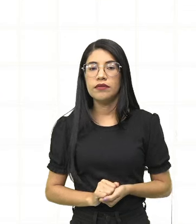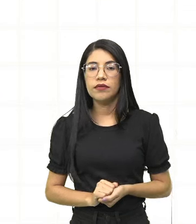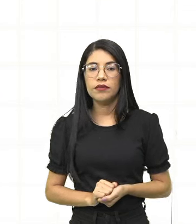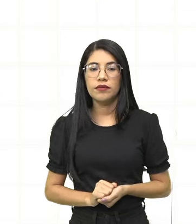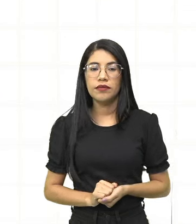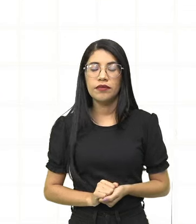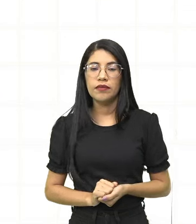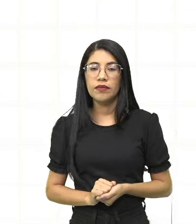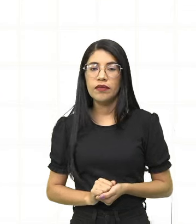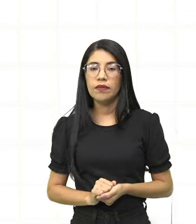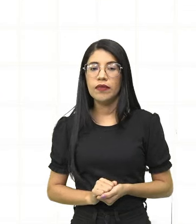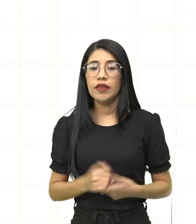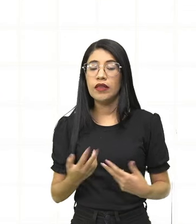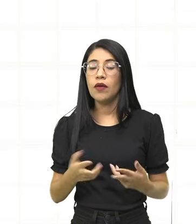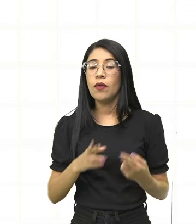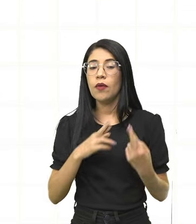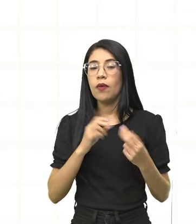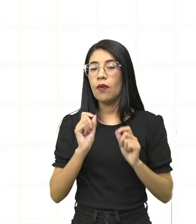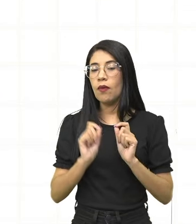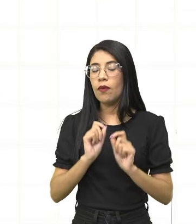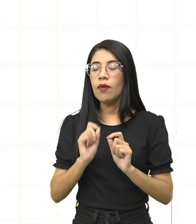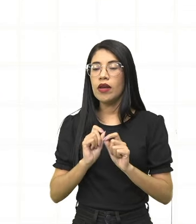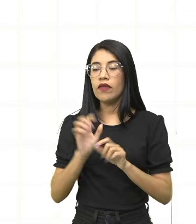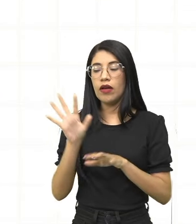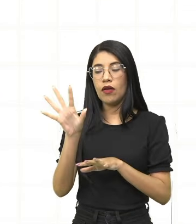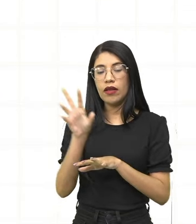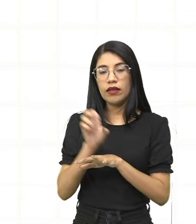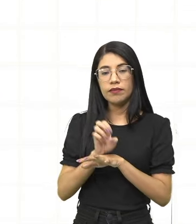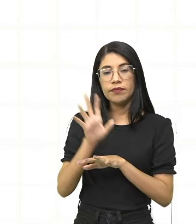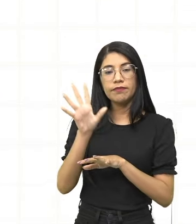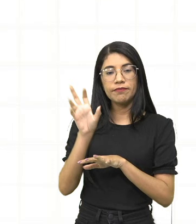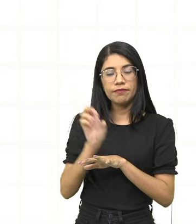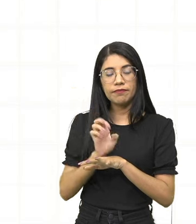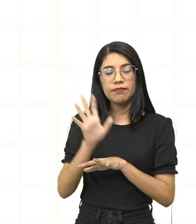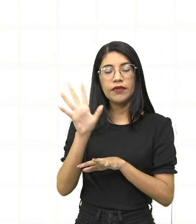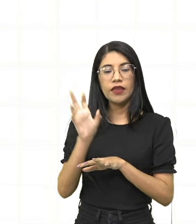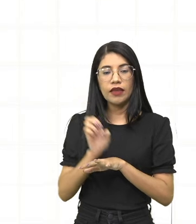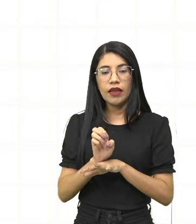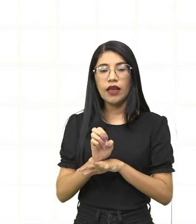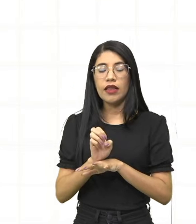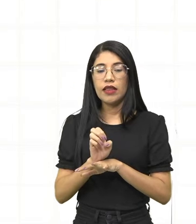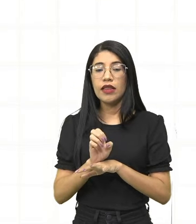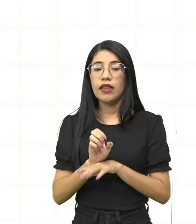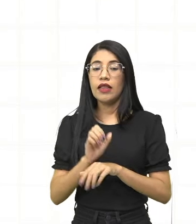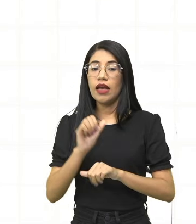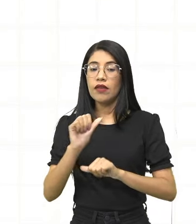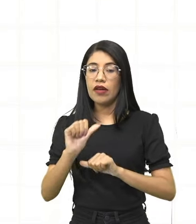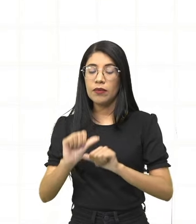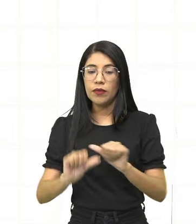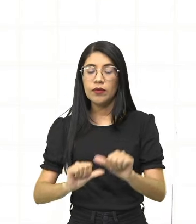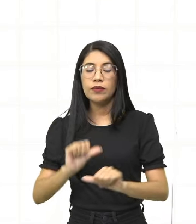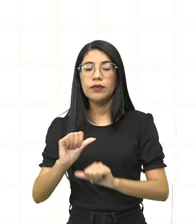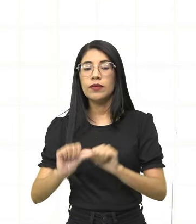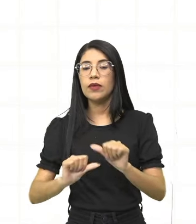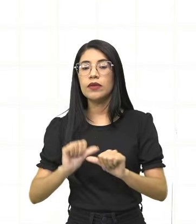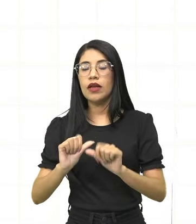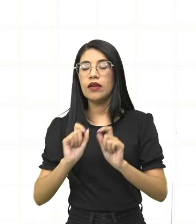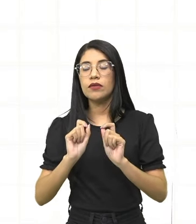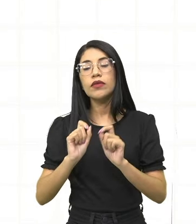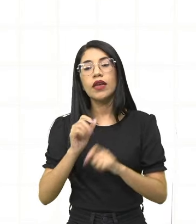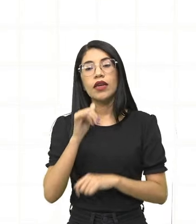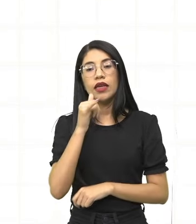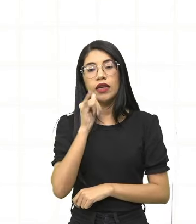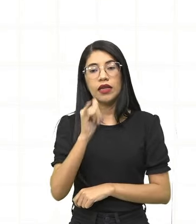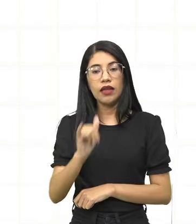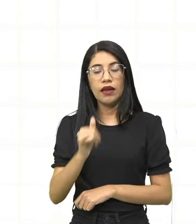caso aqui, vai ser responsável por recolher, né? Coletar aqui a energia solar. E isso vai ser transformado, tá bom?